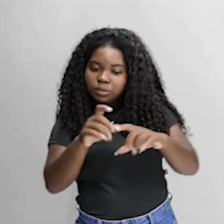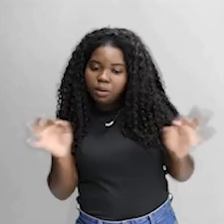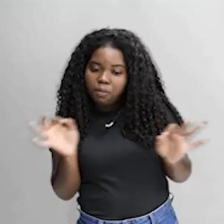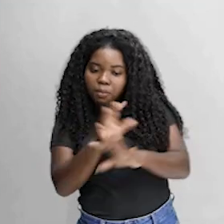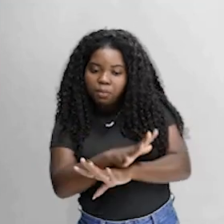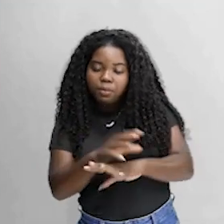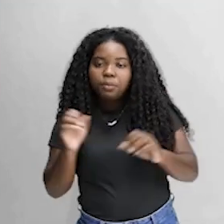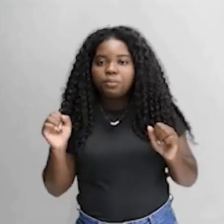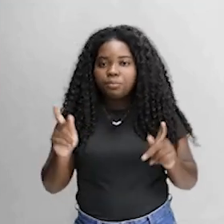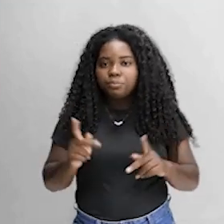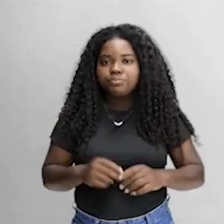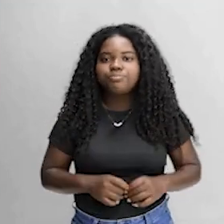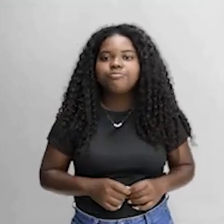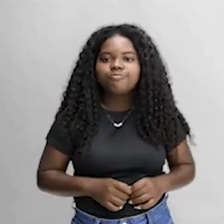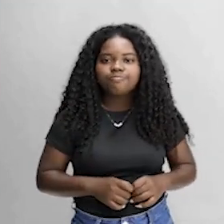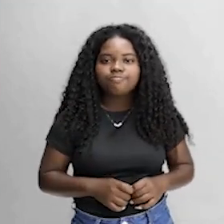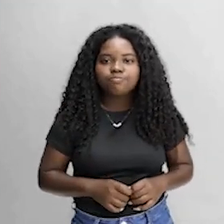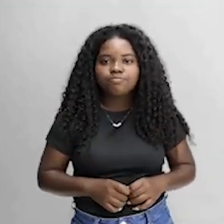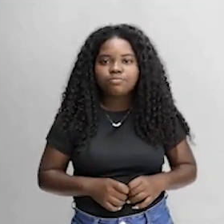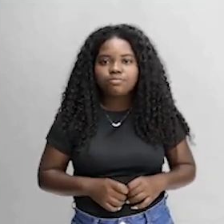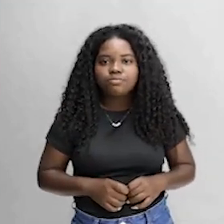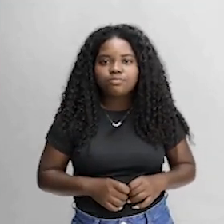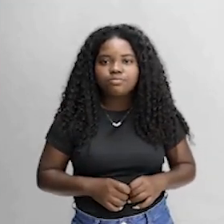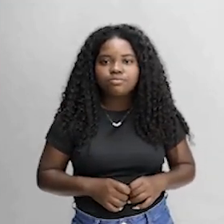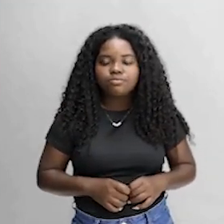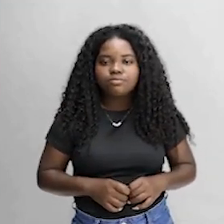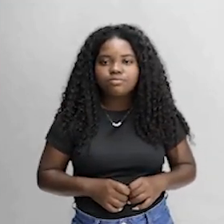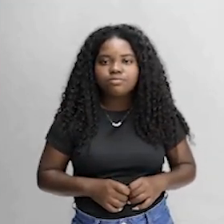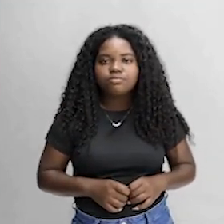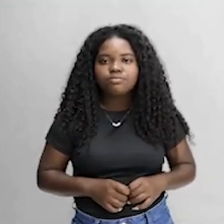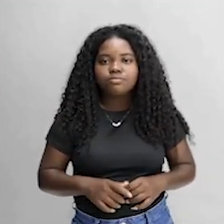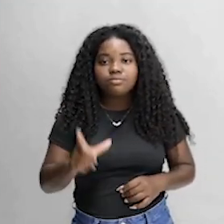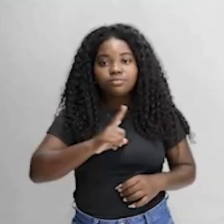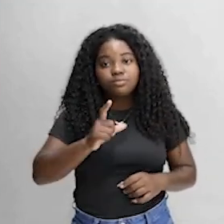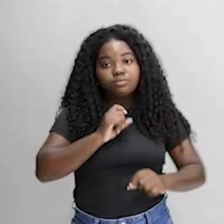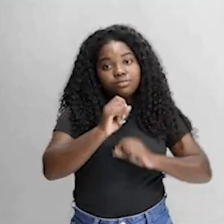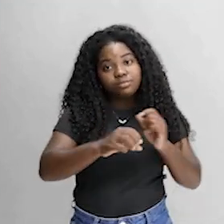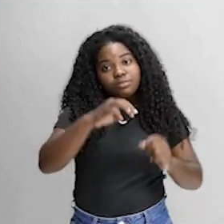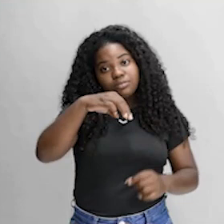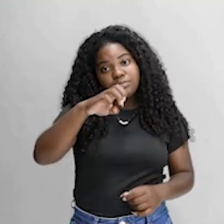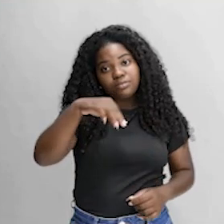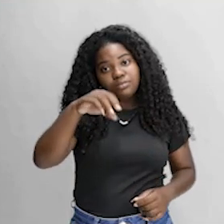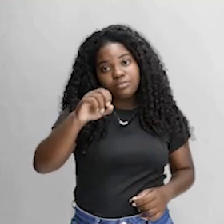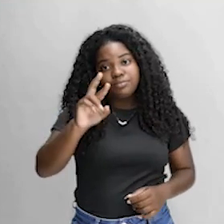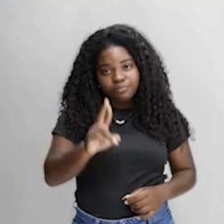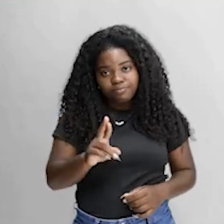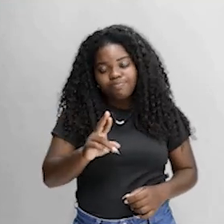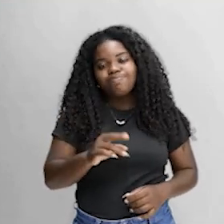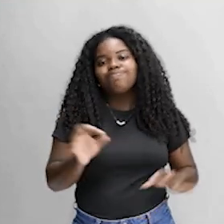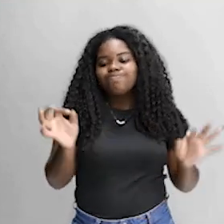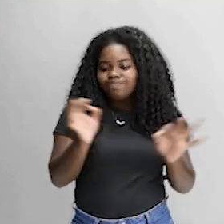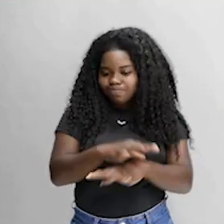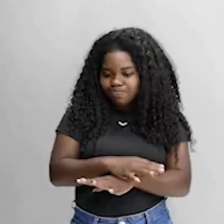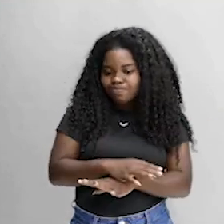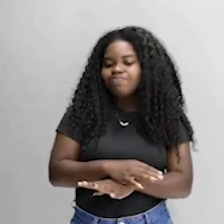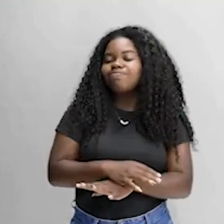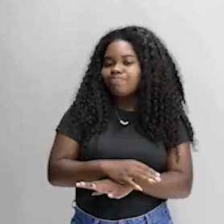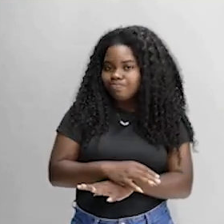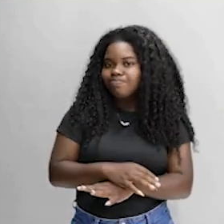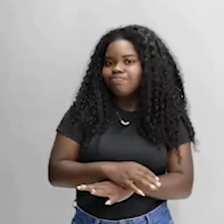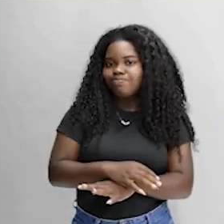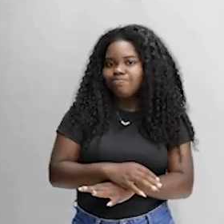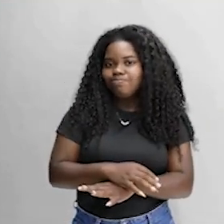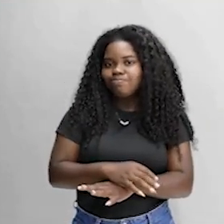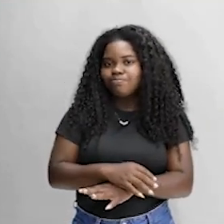conclusiva, ok? Eu vou usar uma premissa que tenha uma extensão sempre menor. A conclusão vem dessa